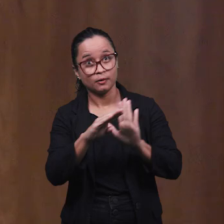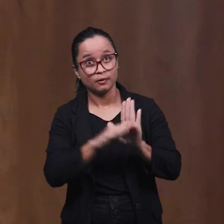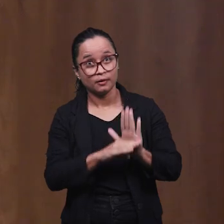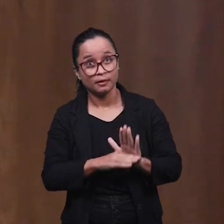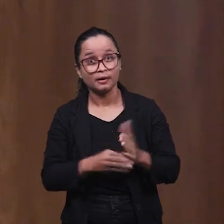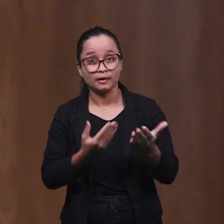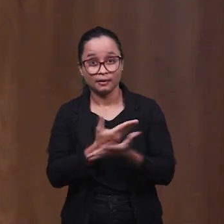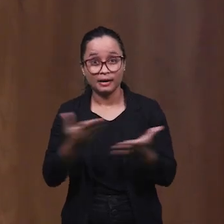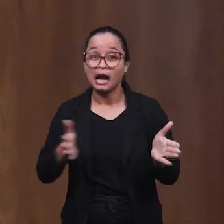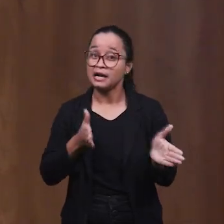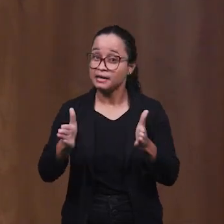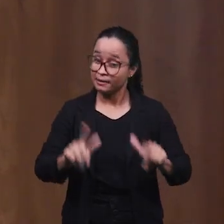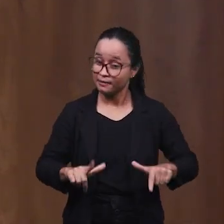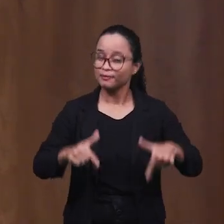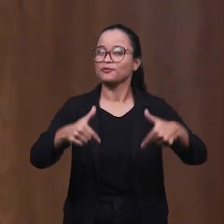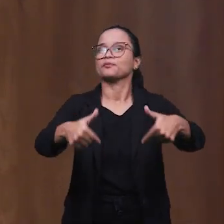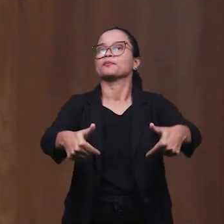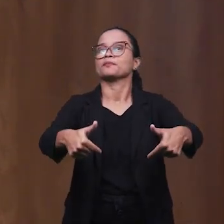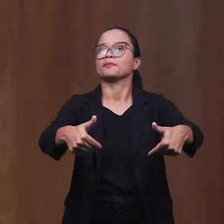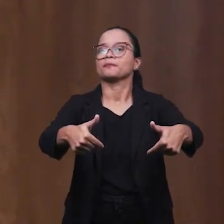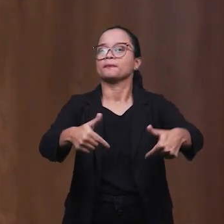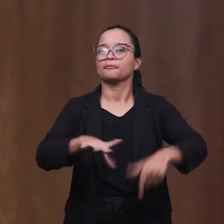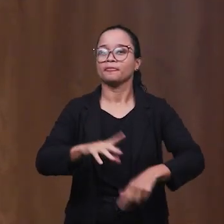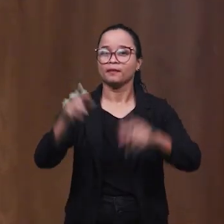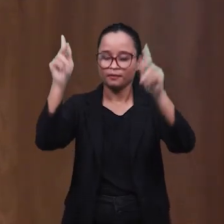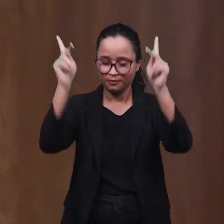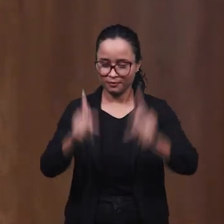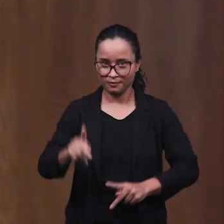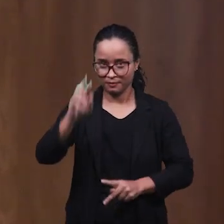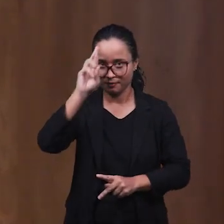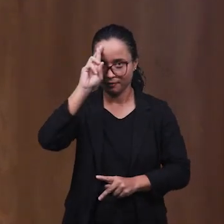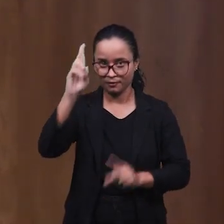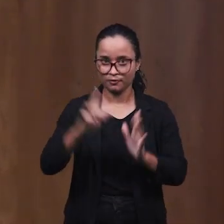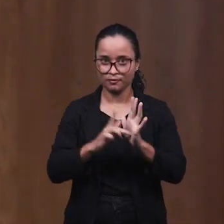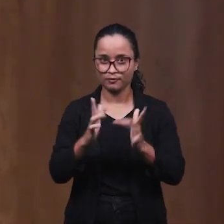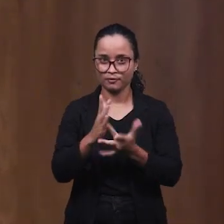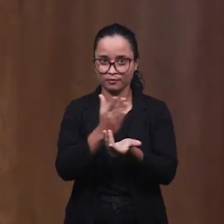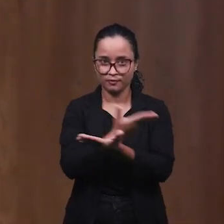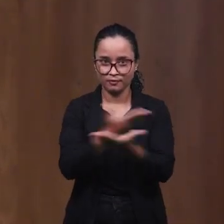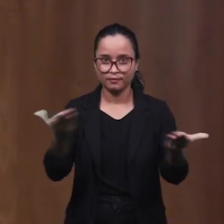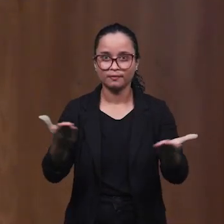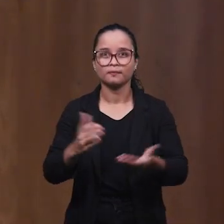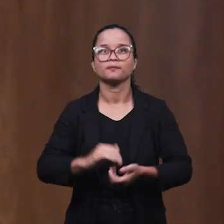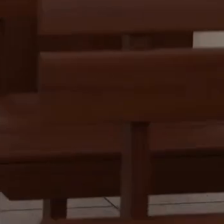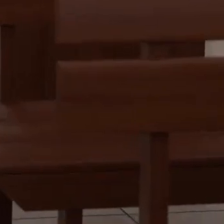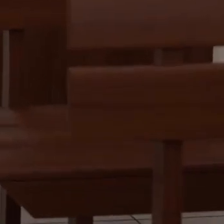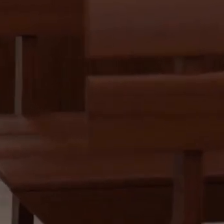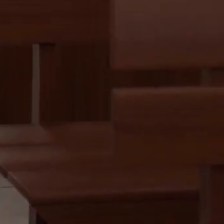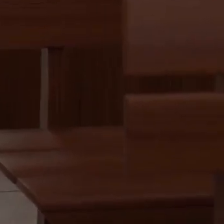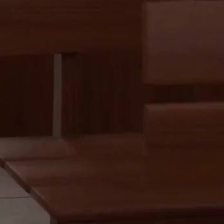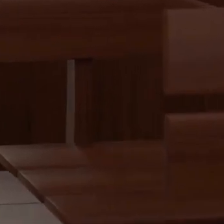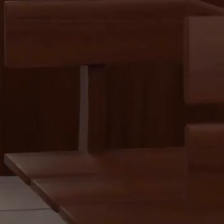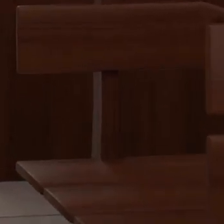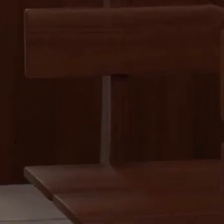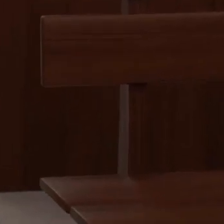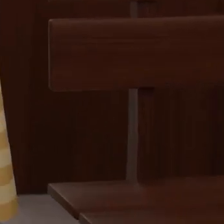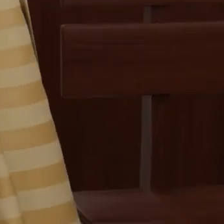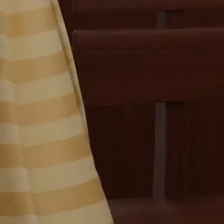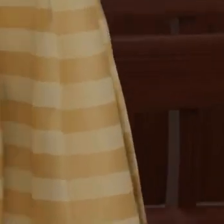programa, Acessibilidade em Ação. Que a paz do Senhor esteja com todos nós.